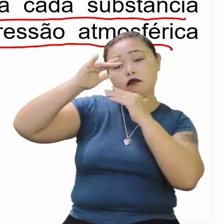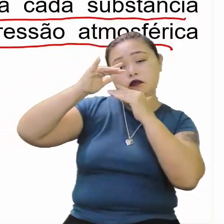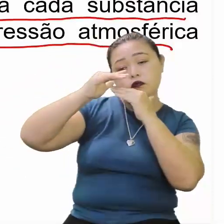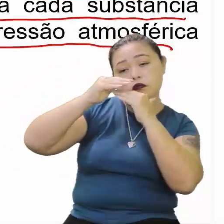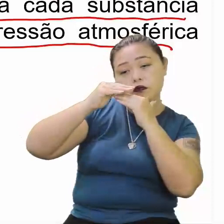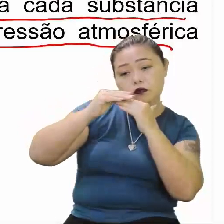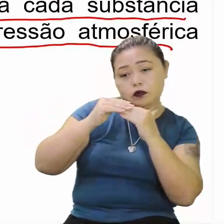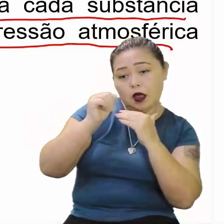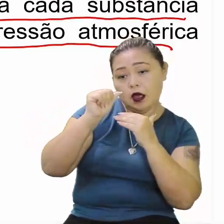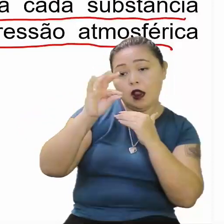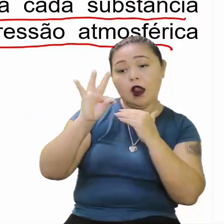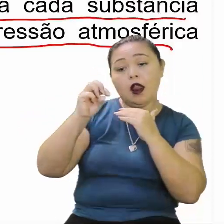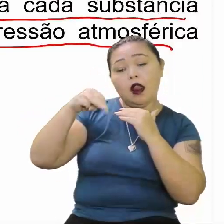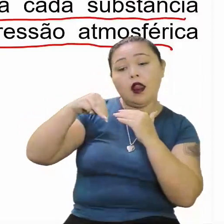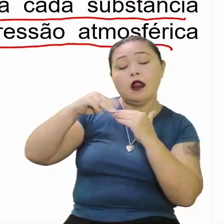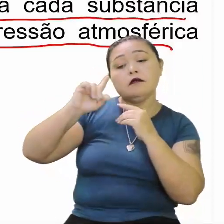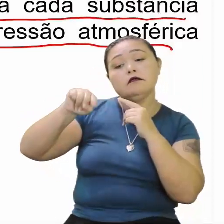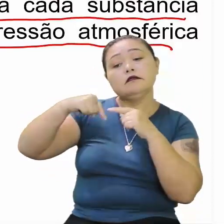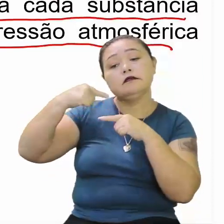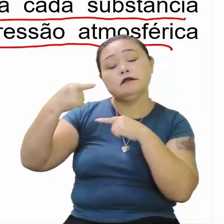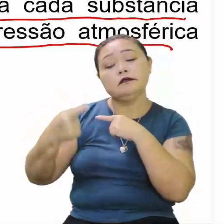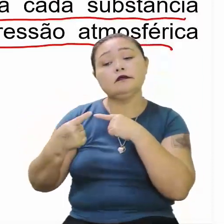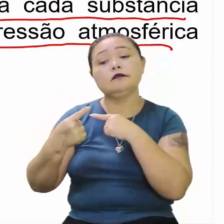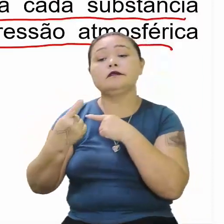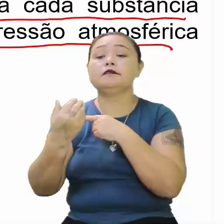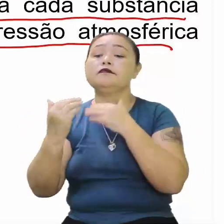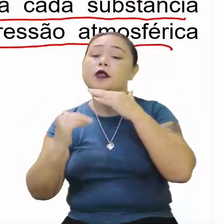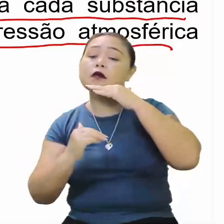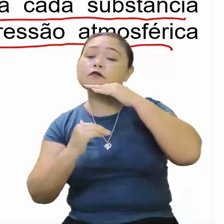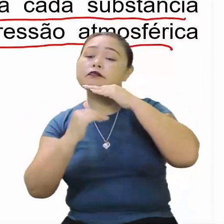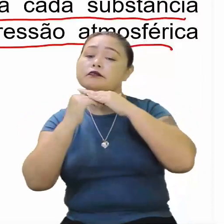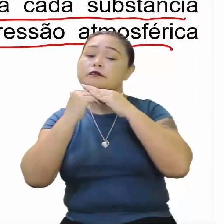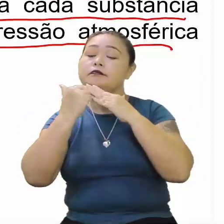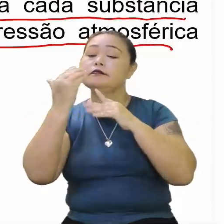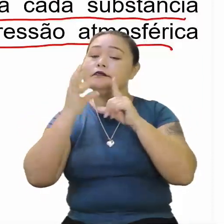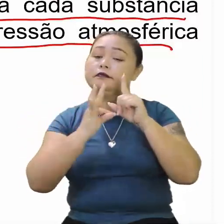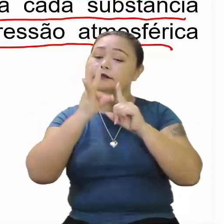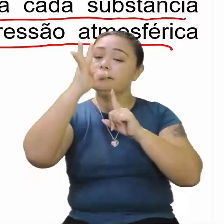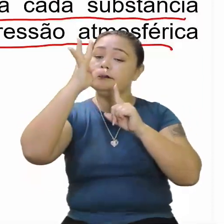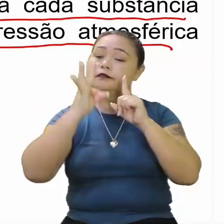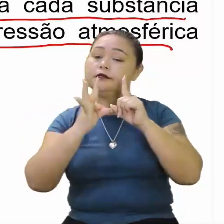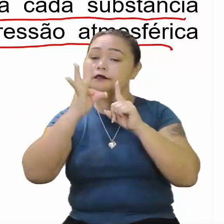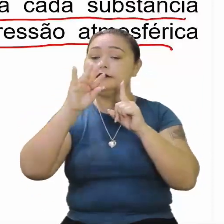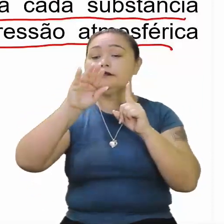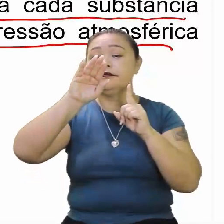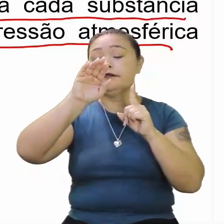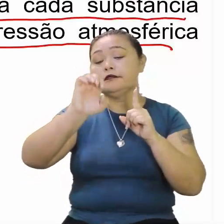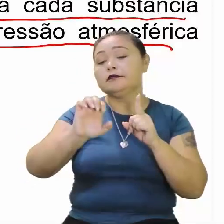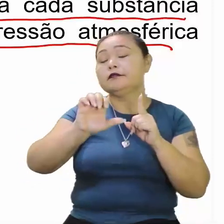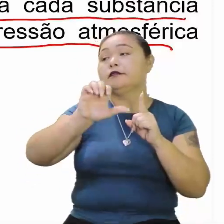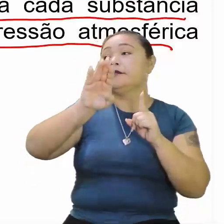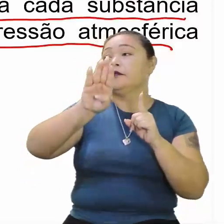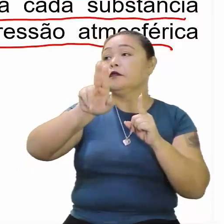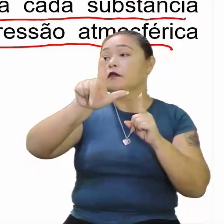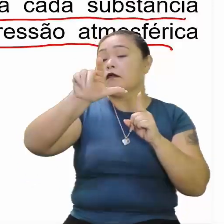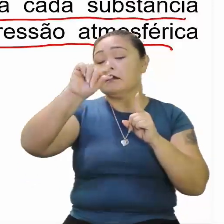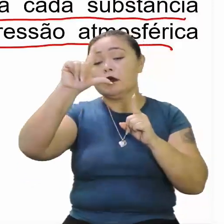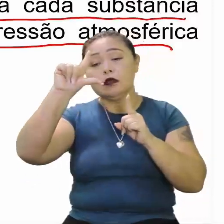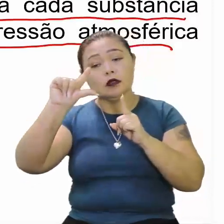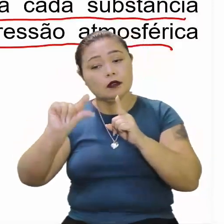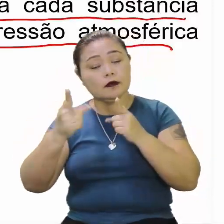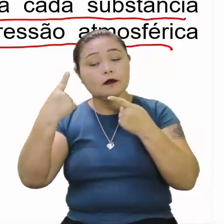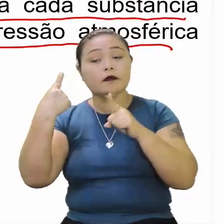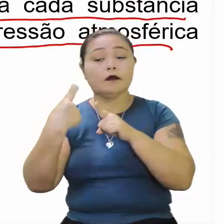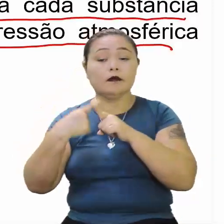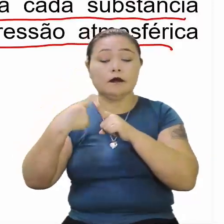atmosférica diminui, consequentemente, a temperatura de ebulição também diminui. Por quê? Porque